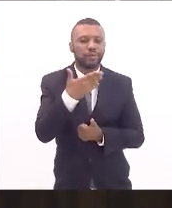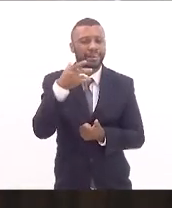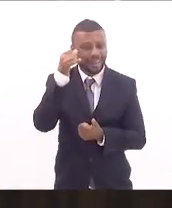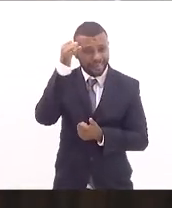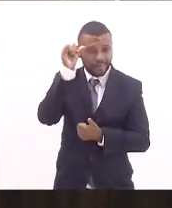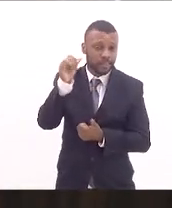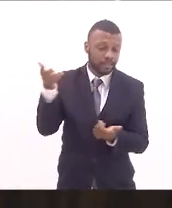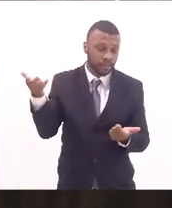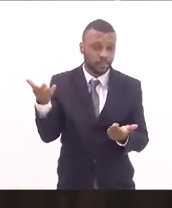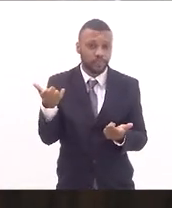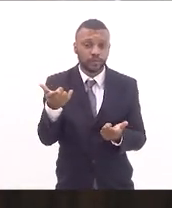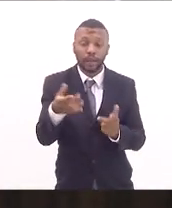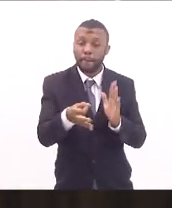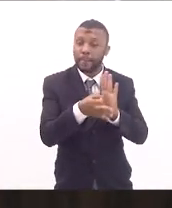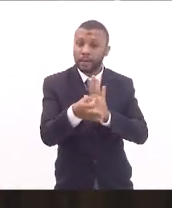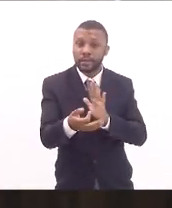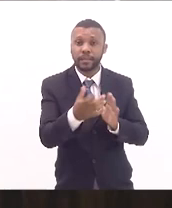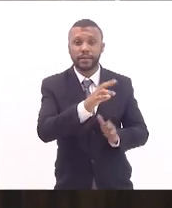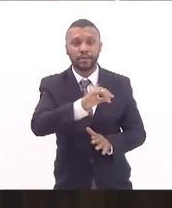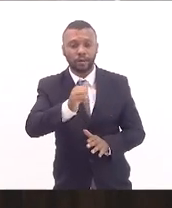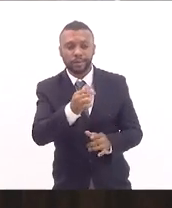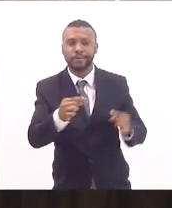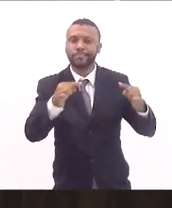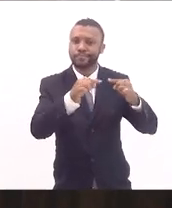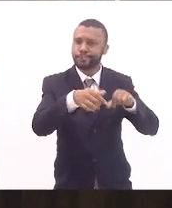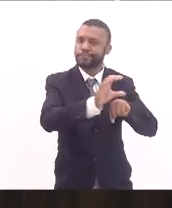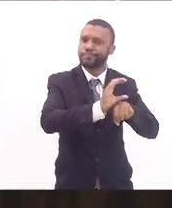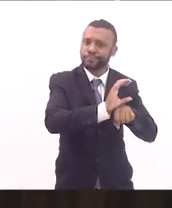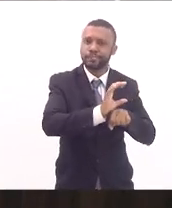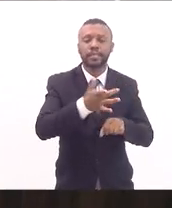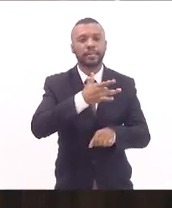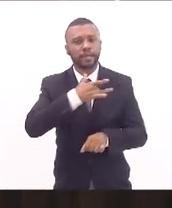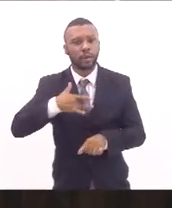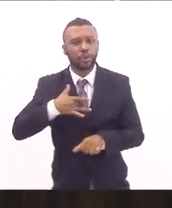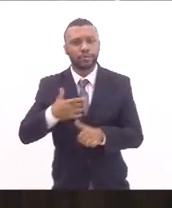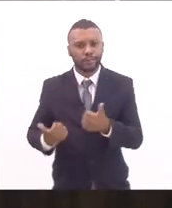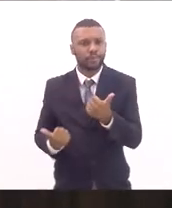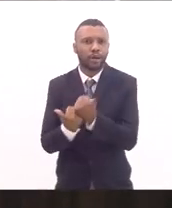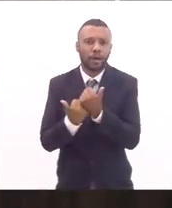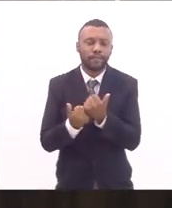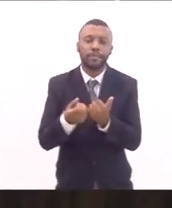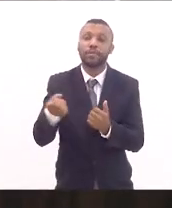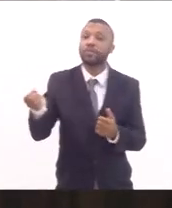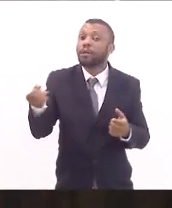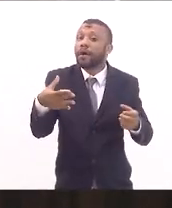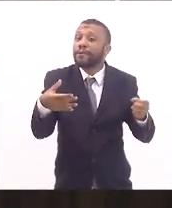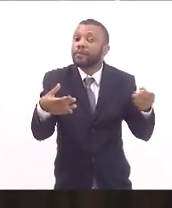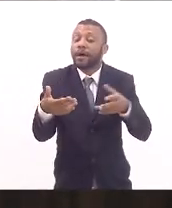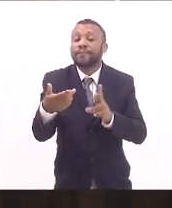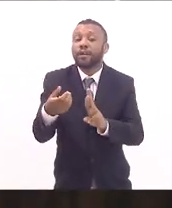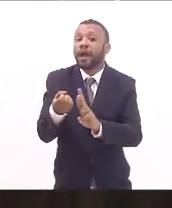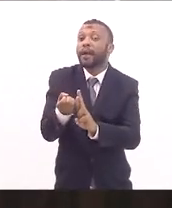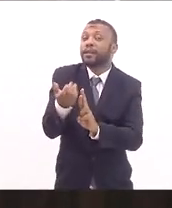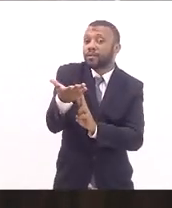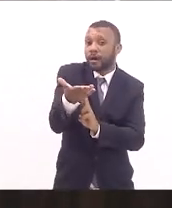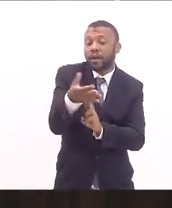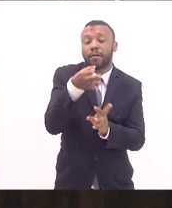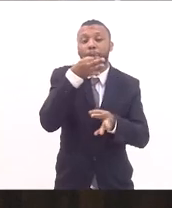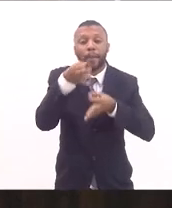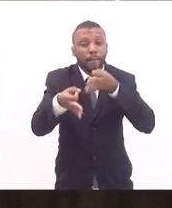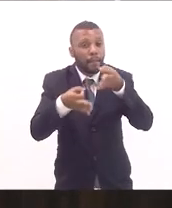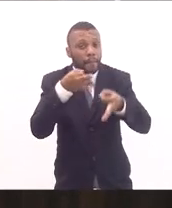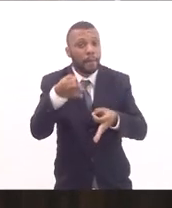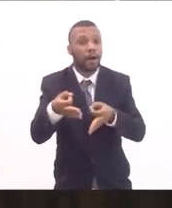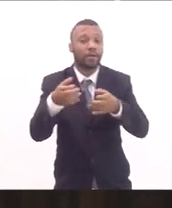de concessão desse pela juridicidade e da Saúde favorável relatório novos relatores os novos pareceres das emendas de